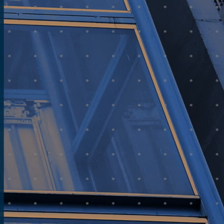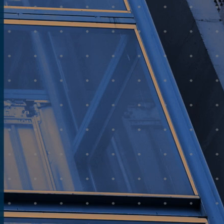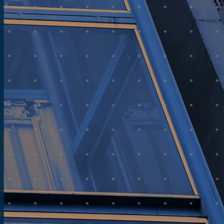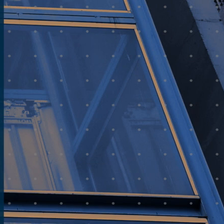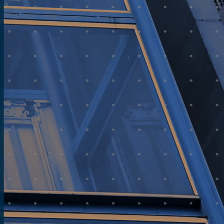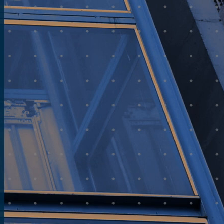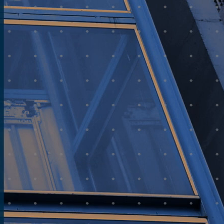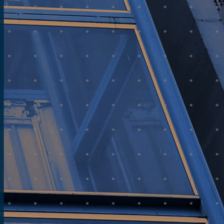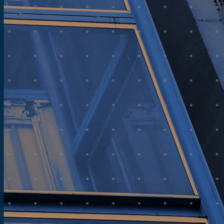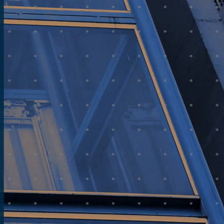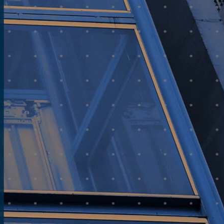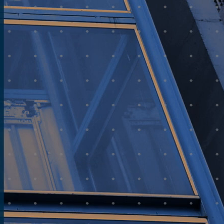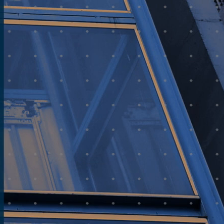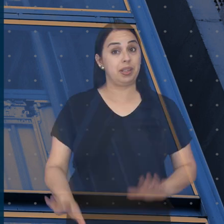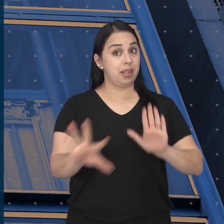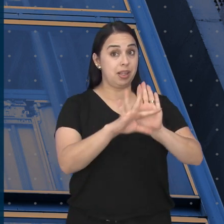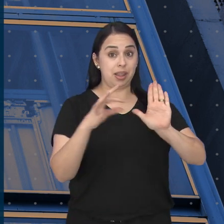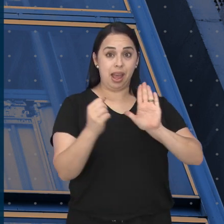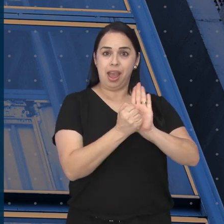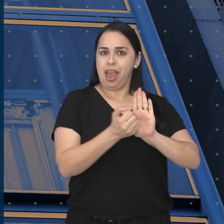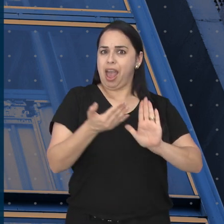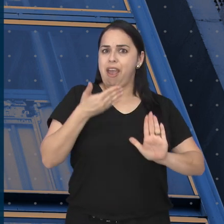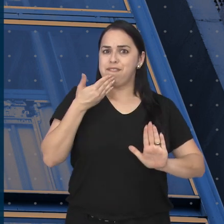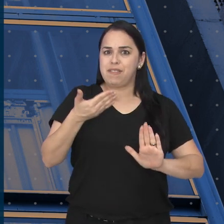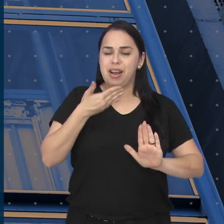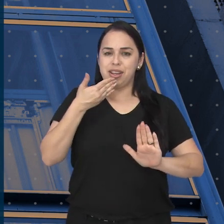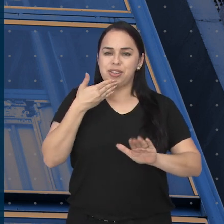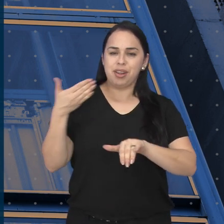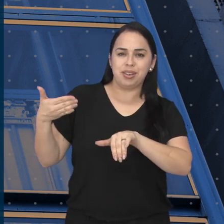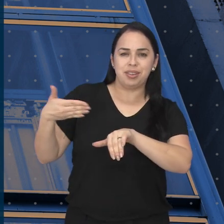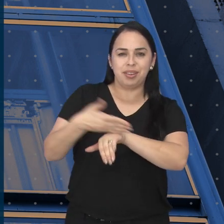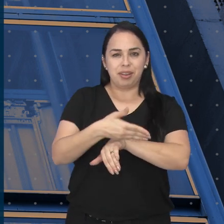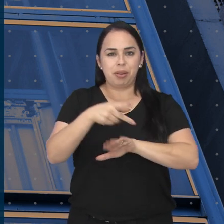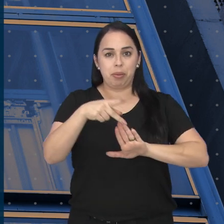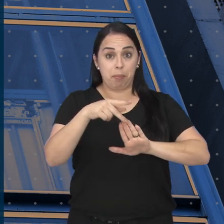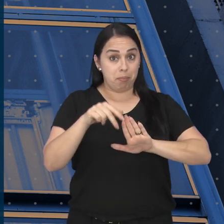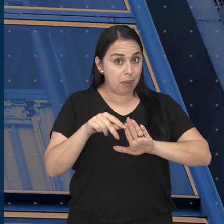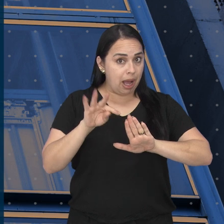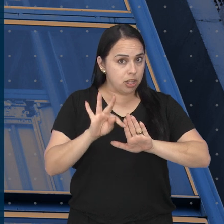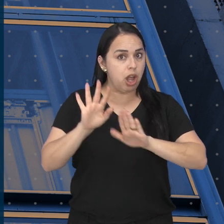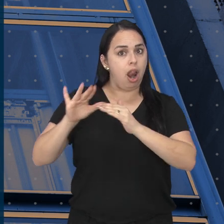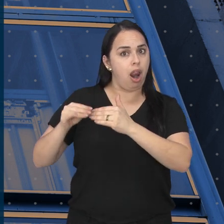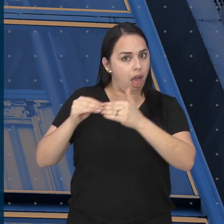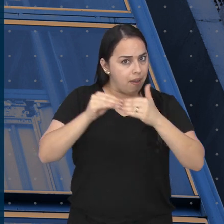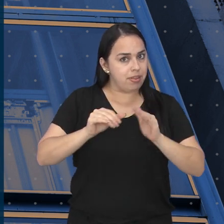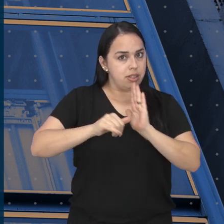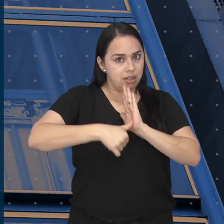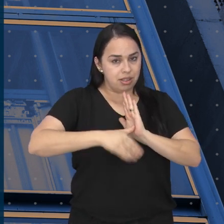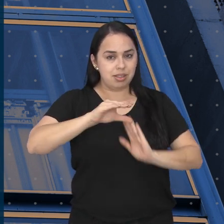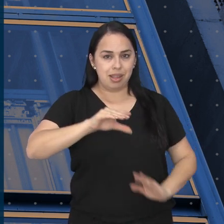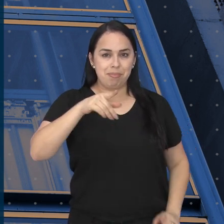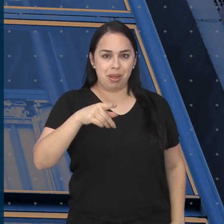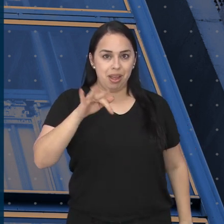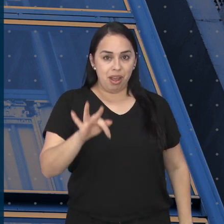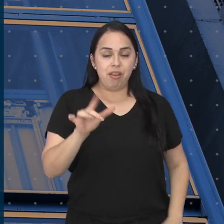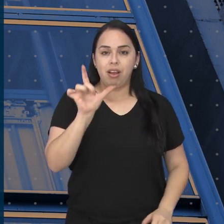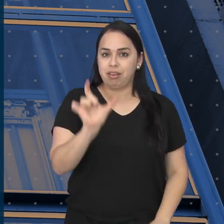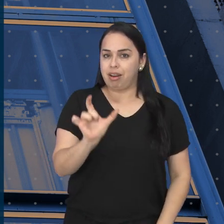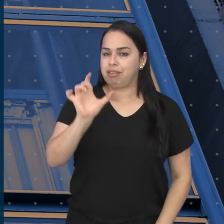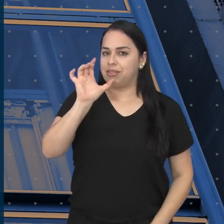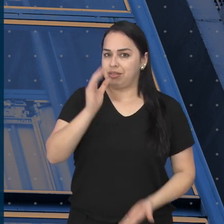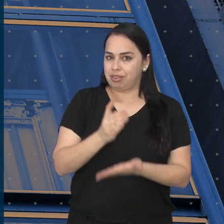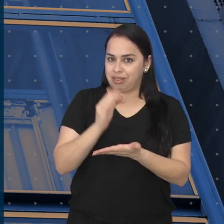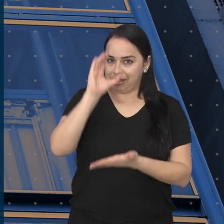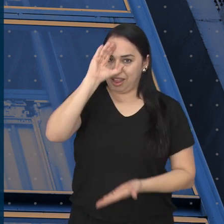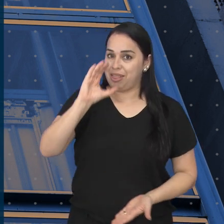operador de telemarketing se candidatar é fácil é só comparecer ao Pátio levando RG CPF carteira de trabalho e